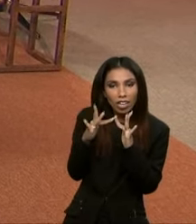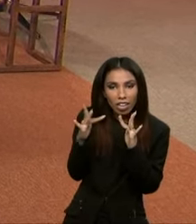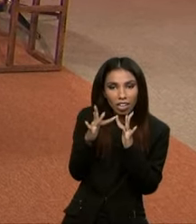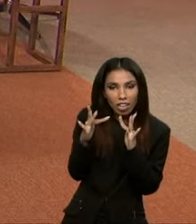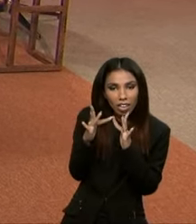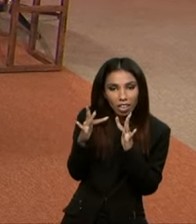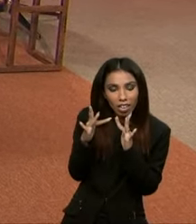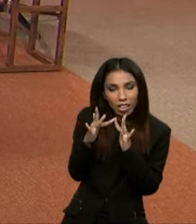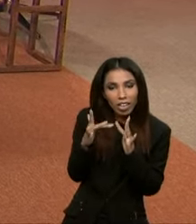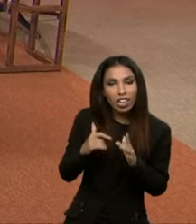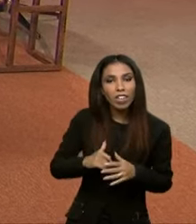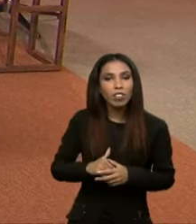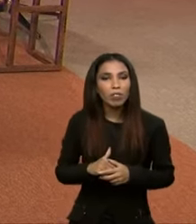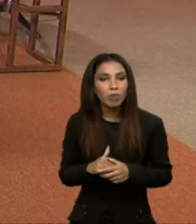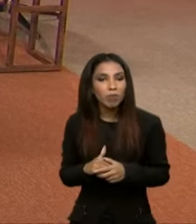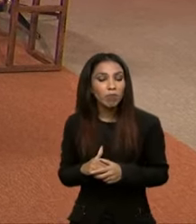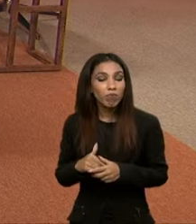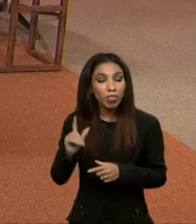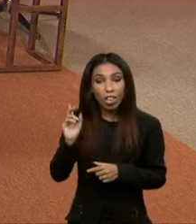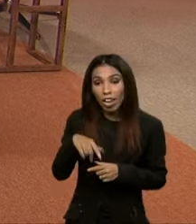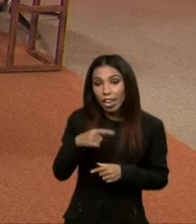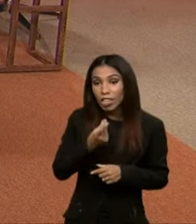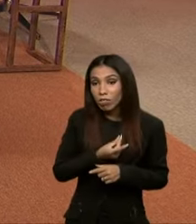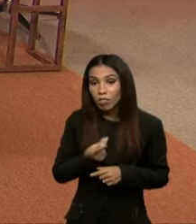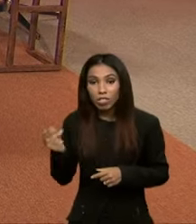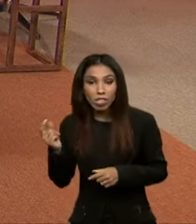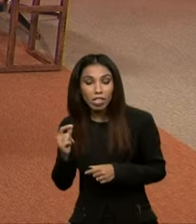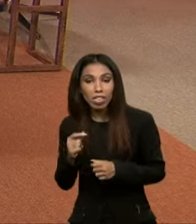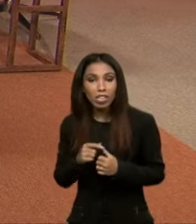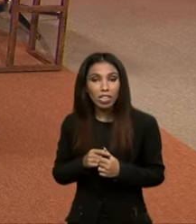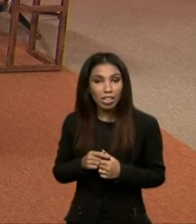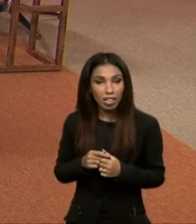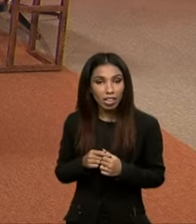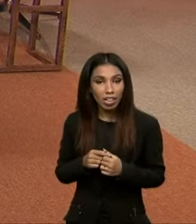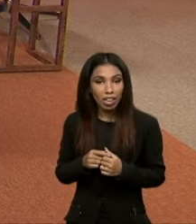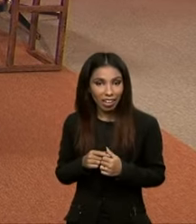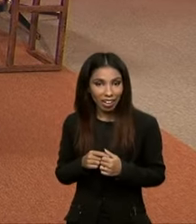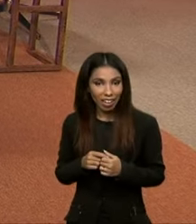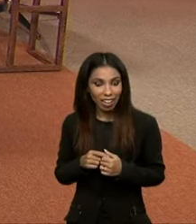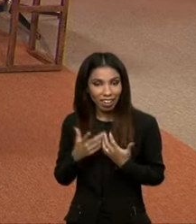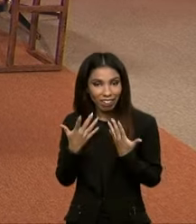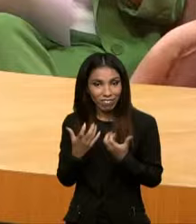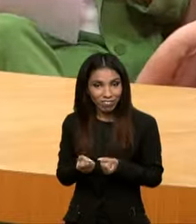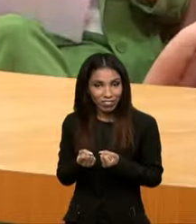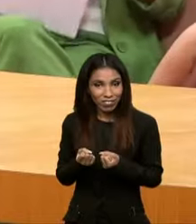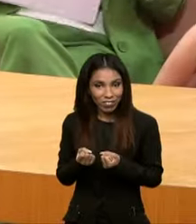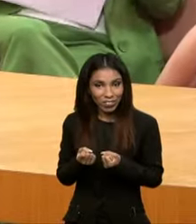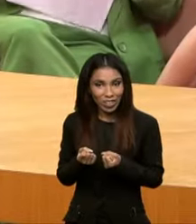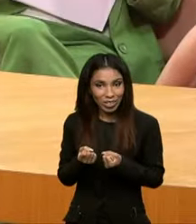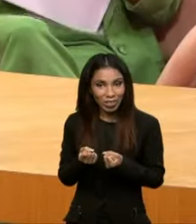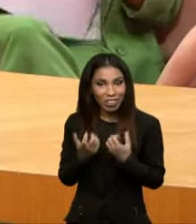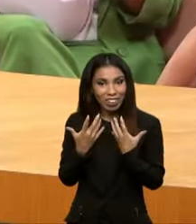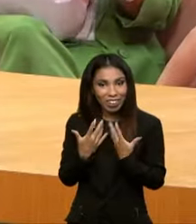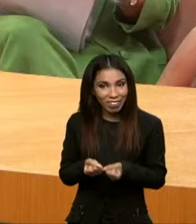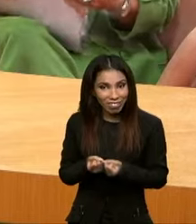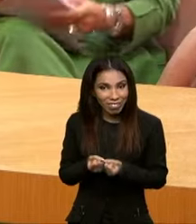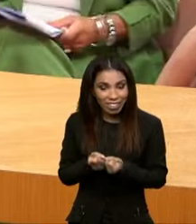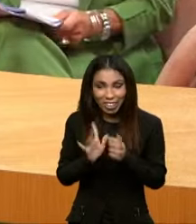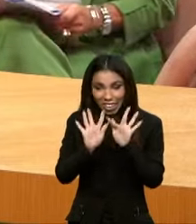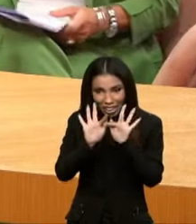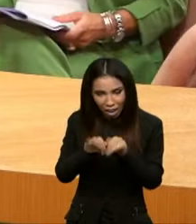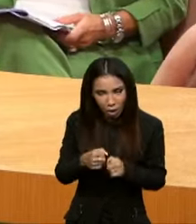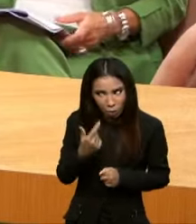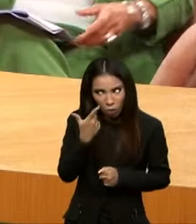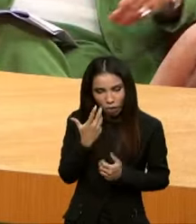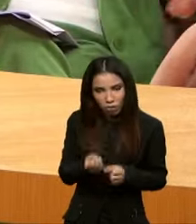tô encantadíssima. Não, saindo daqui, você vamos fazer um tarôzinho básico. Vamos. Eu não vou. Vamos. Acabou o programa. Eu trouxe meu